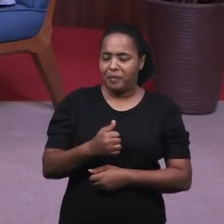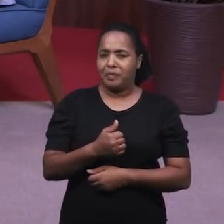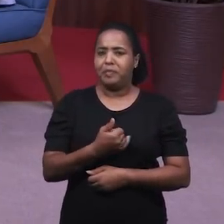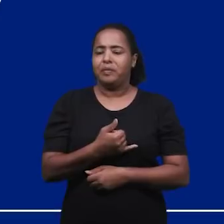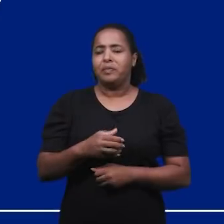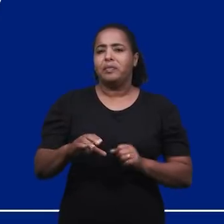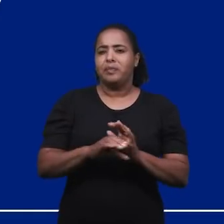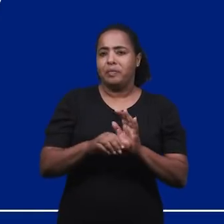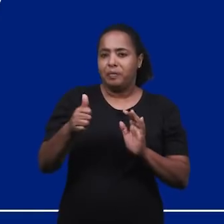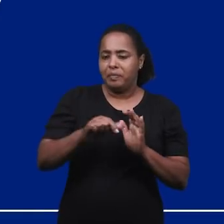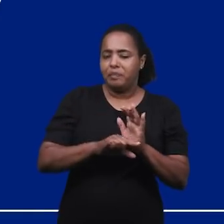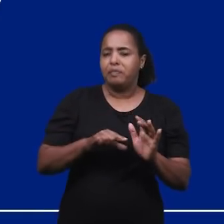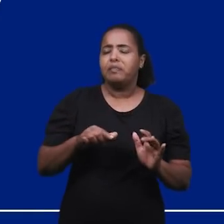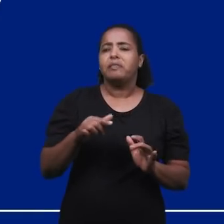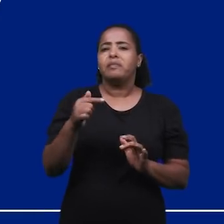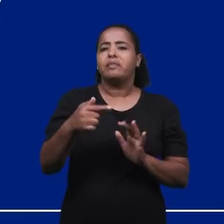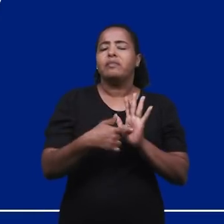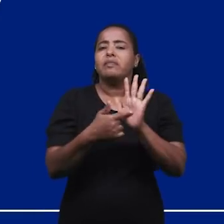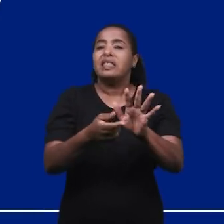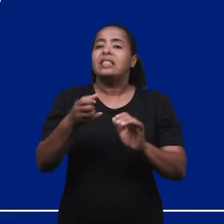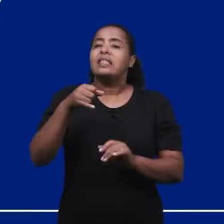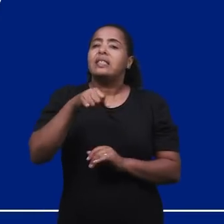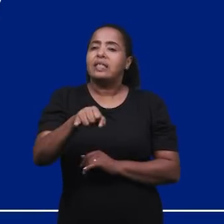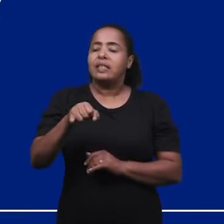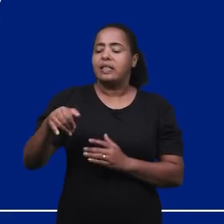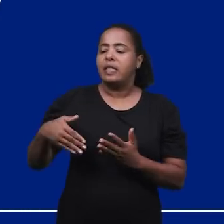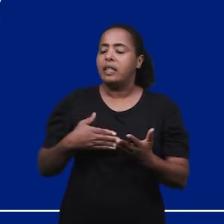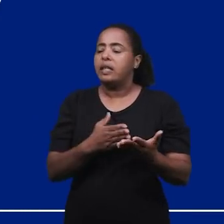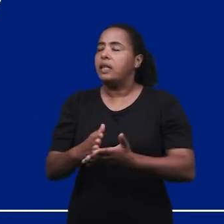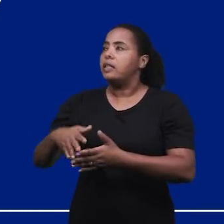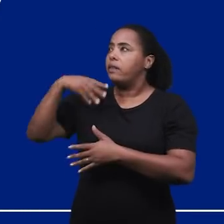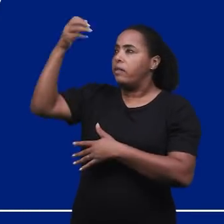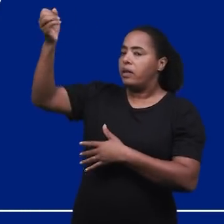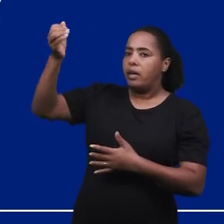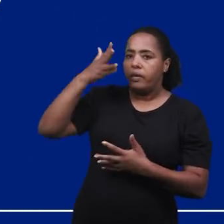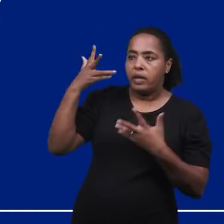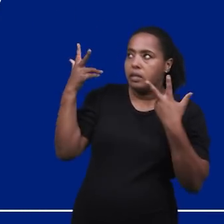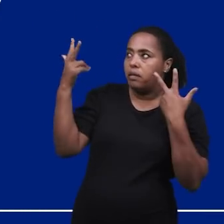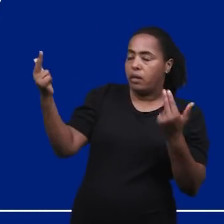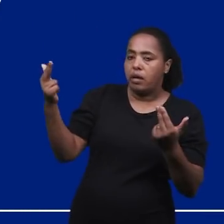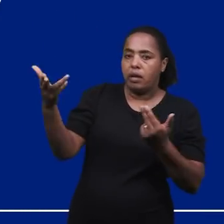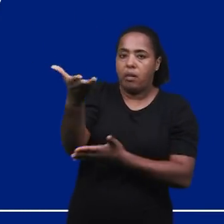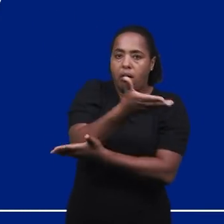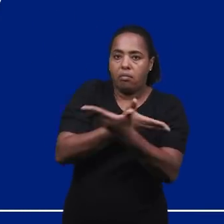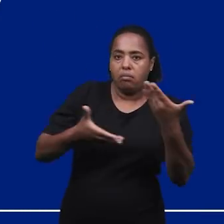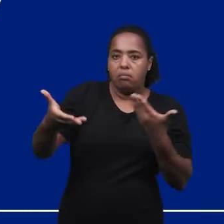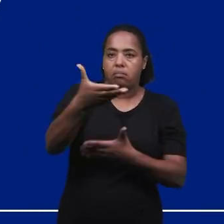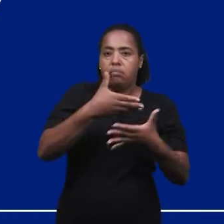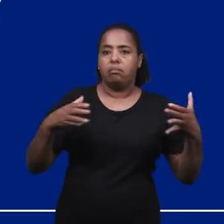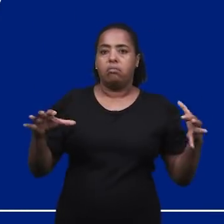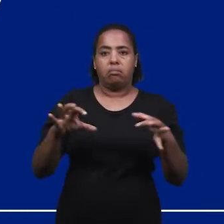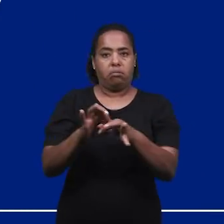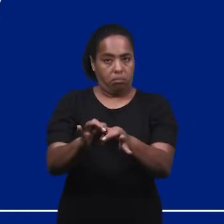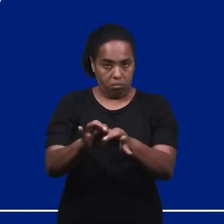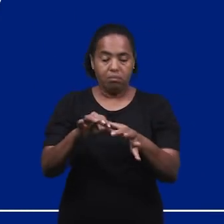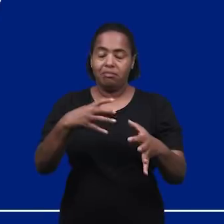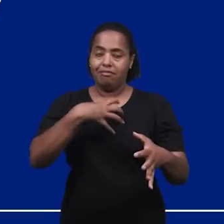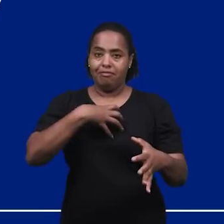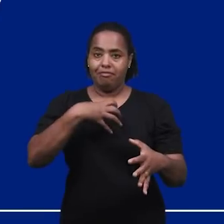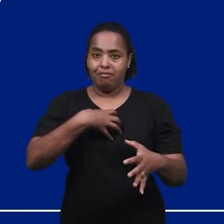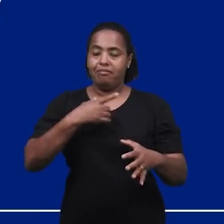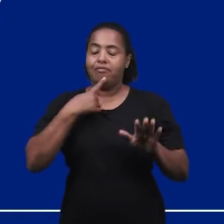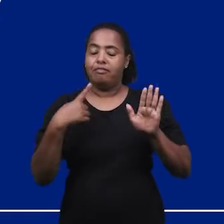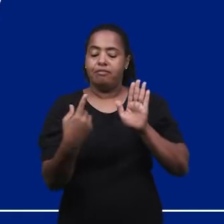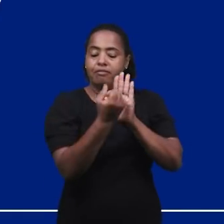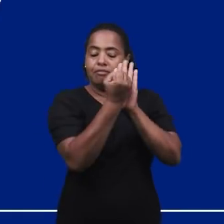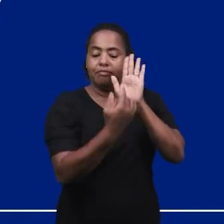7, diz assim: mas se andarmos na luz como na luz ele está, temos comunhão uns com os outros e o sangue de Jesus Cristo,